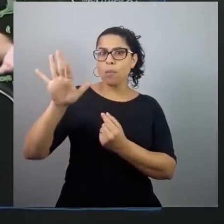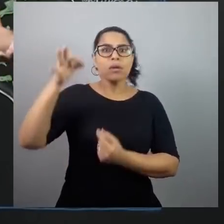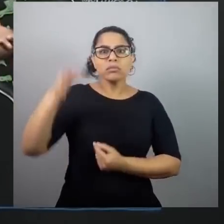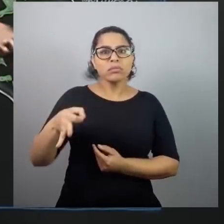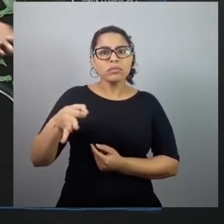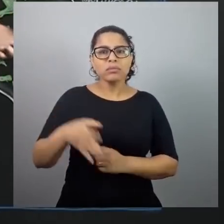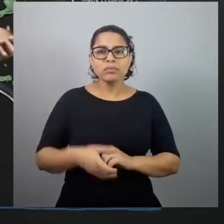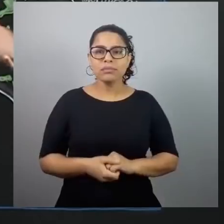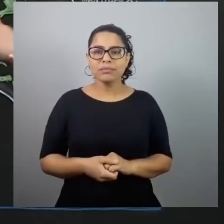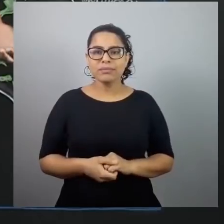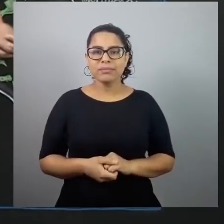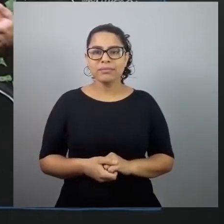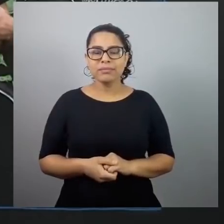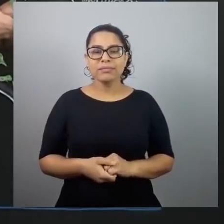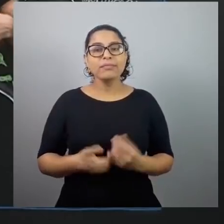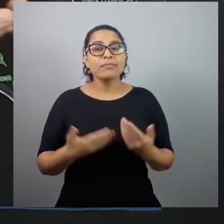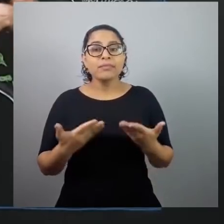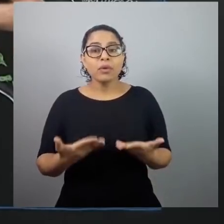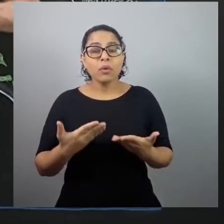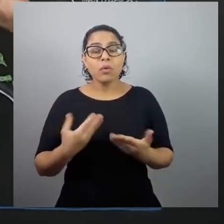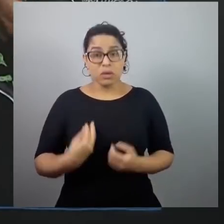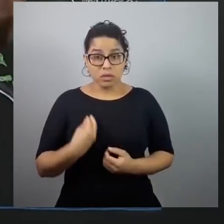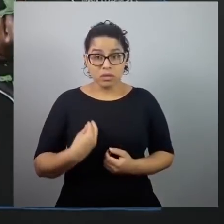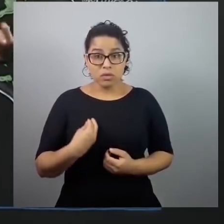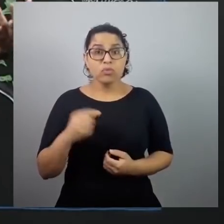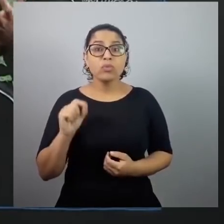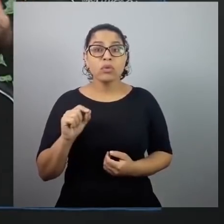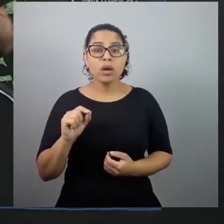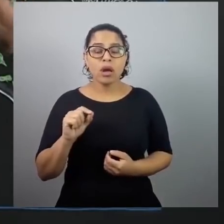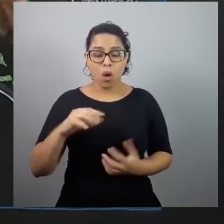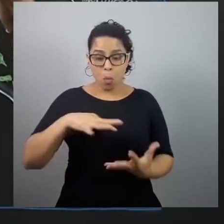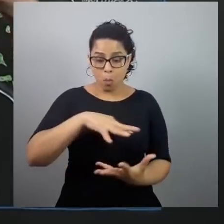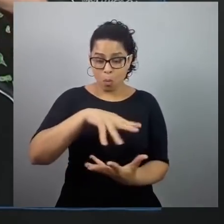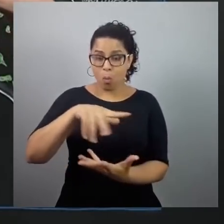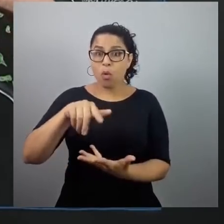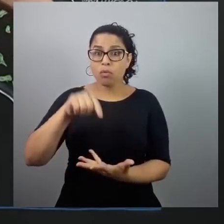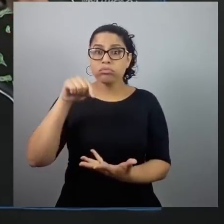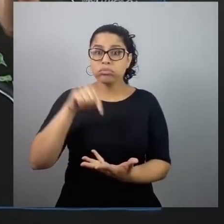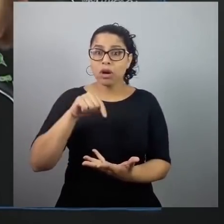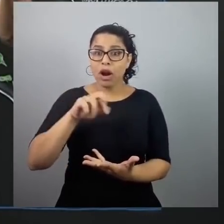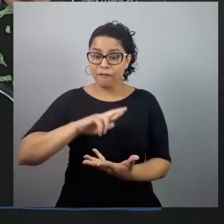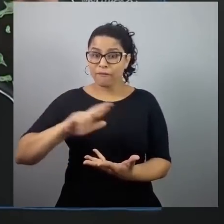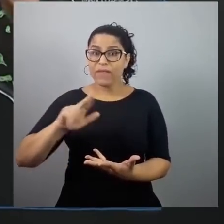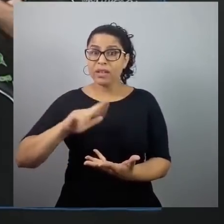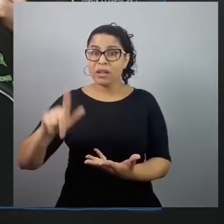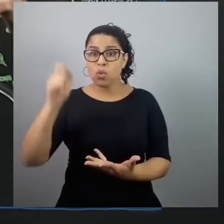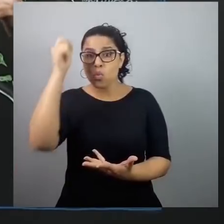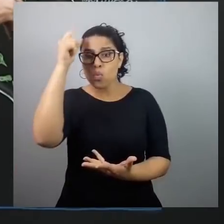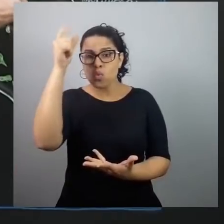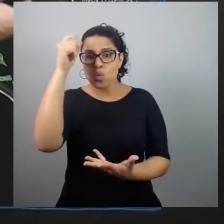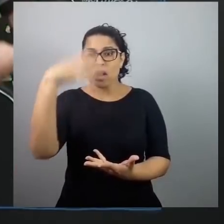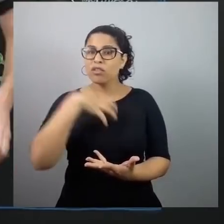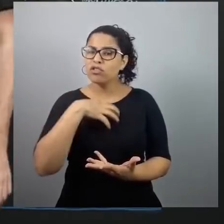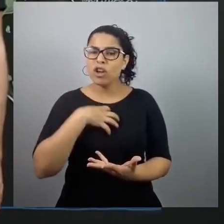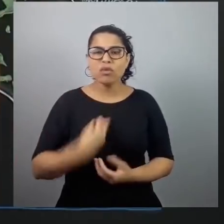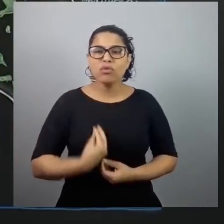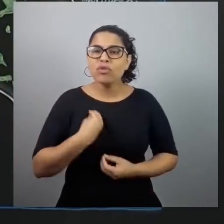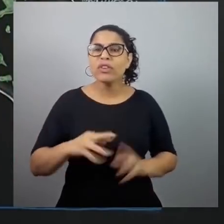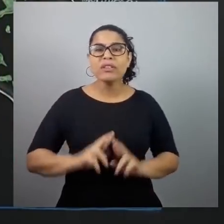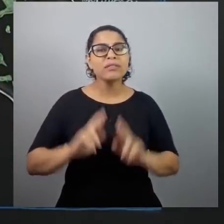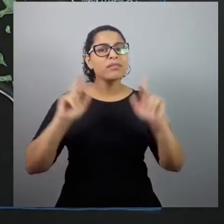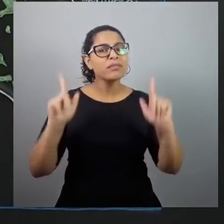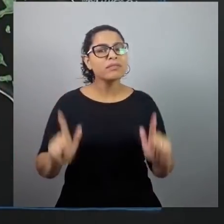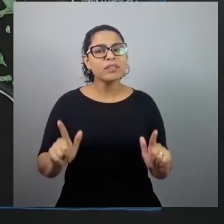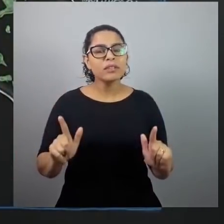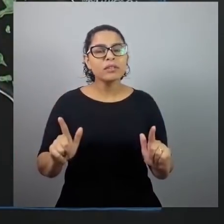a correta, né? O que existe é que a gente convive nesse planeta e temos noções diferentes e temos culturas diferentes. Quando a